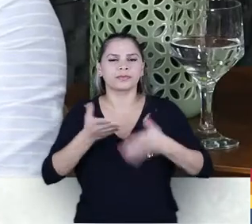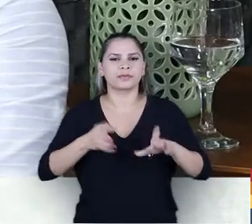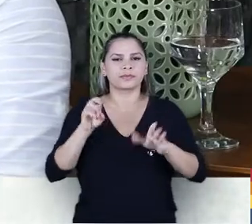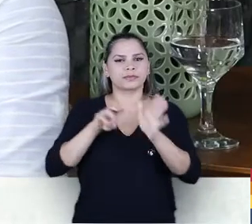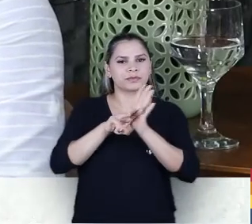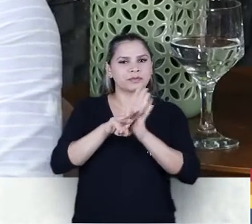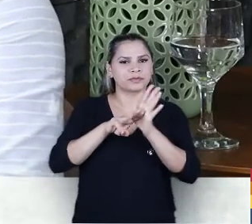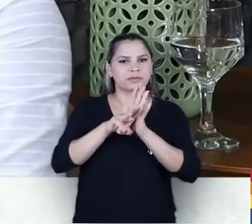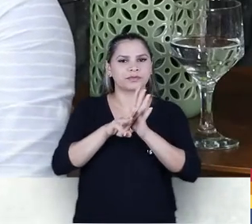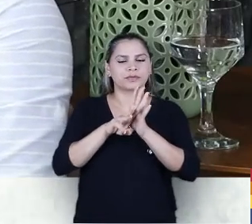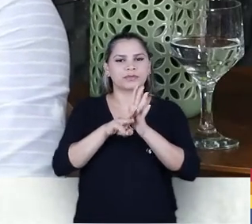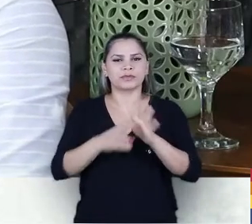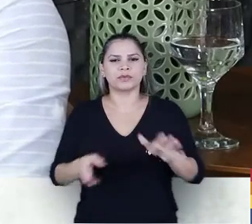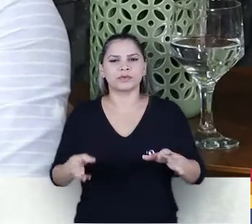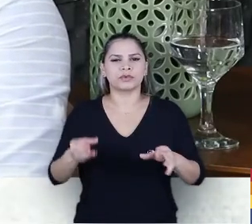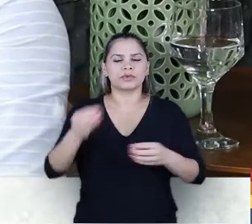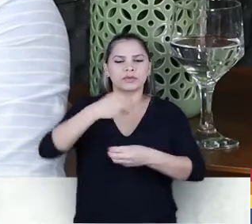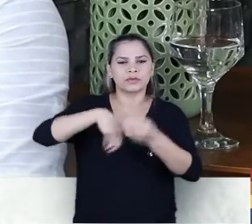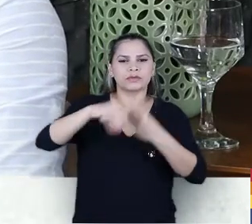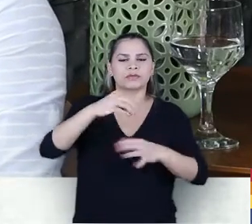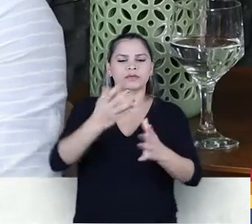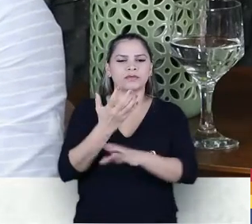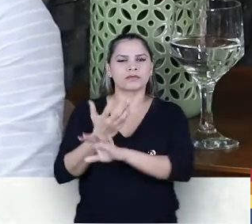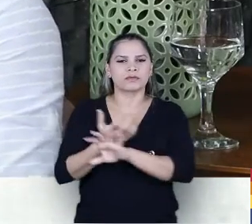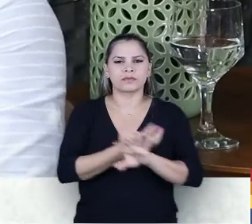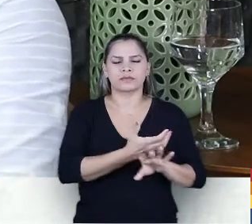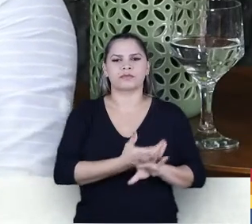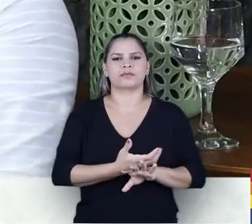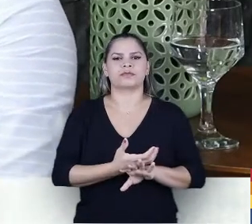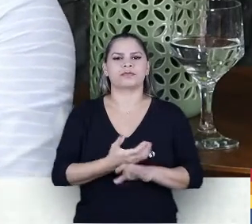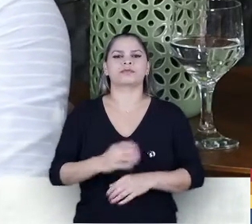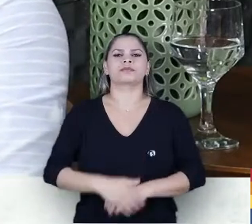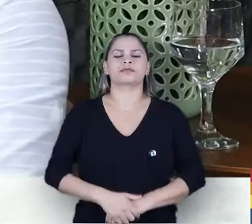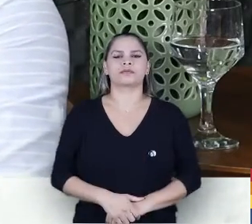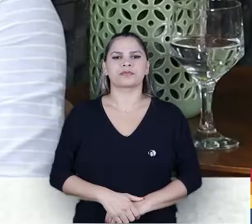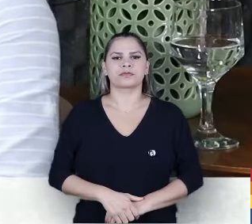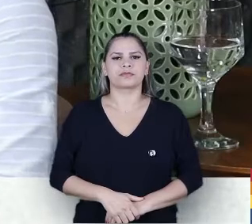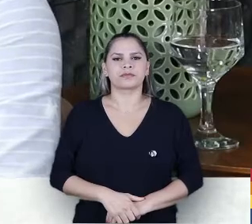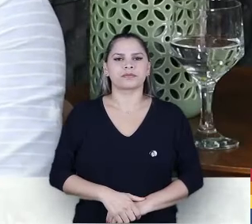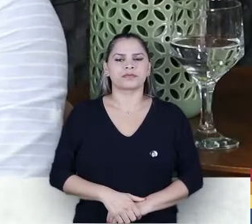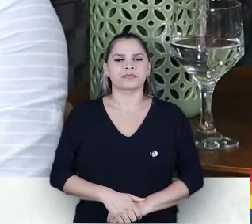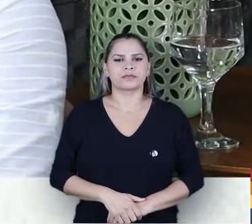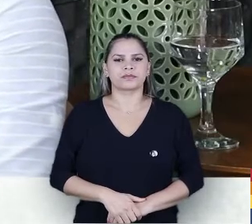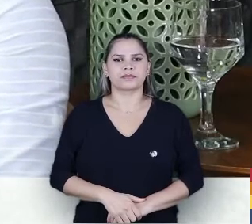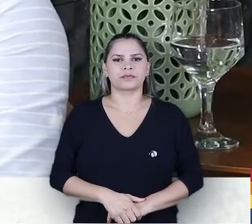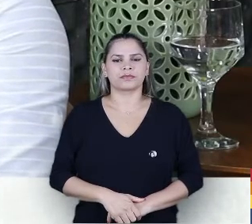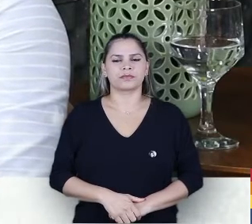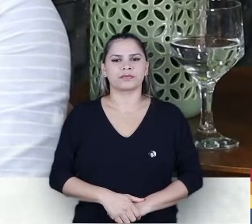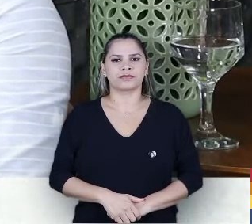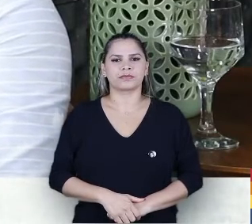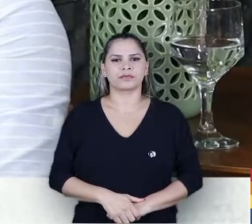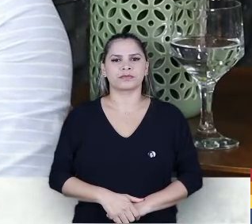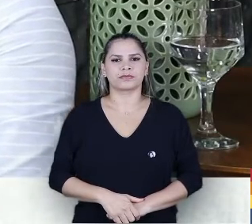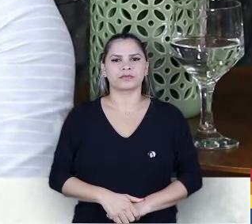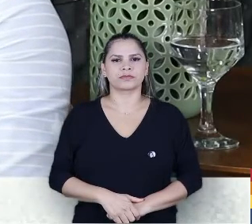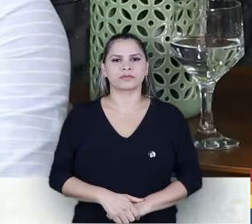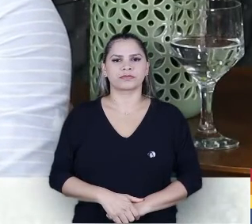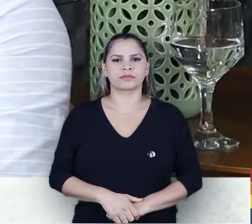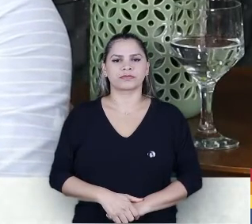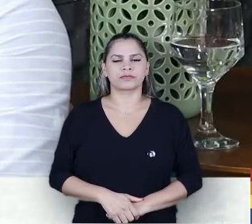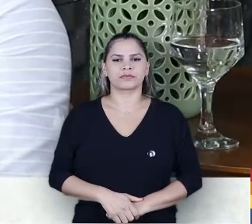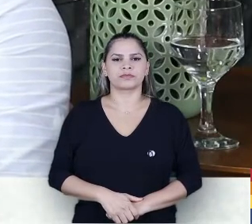Bom, como a área de linguagens e suas tecnologias, ela pode se